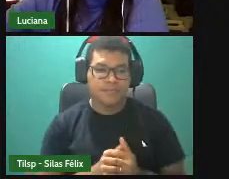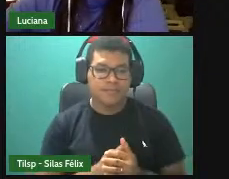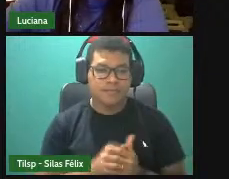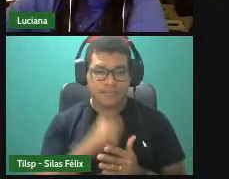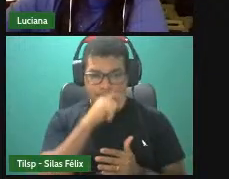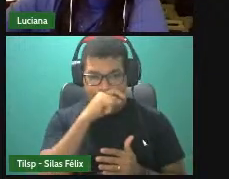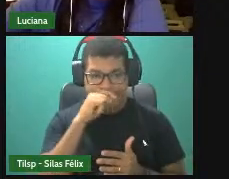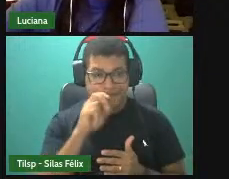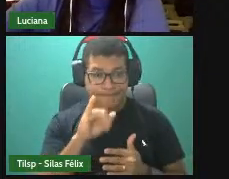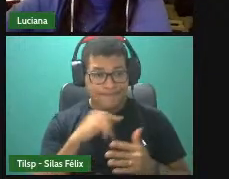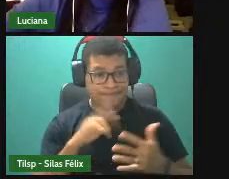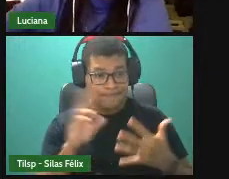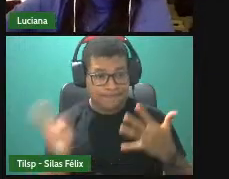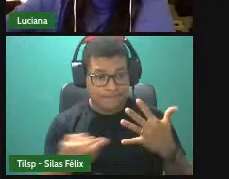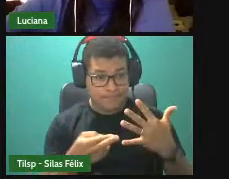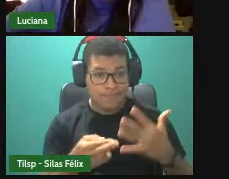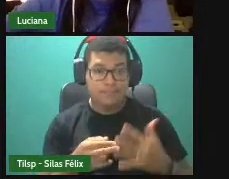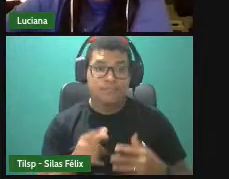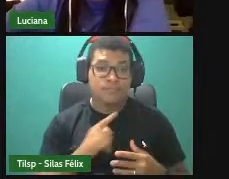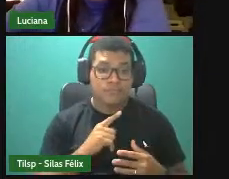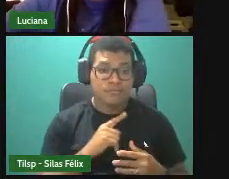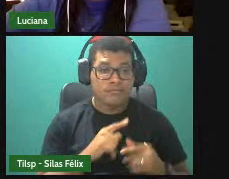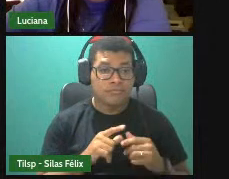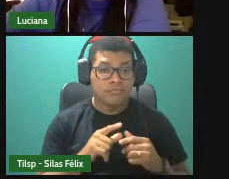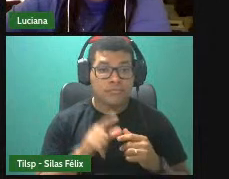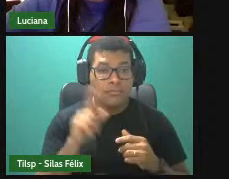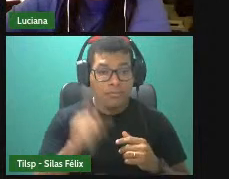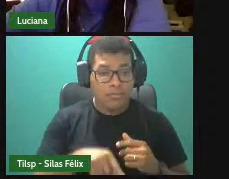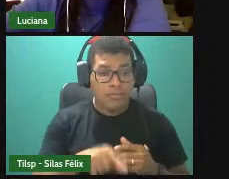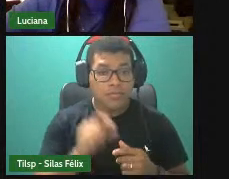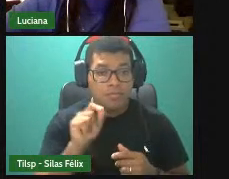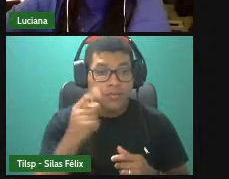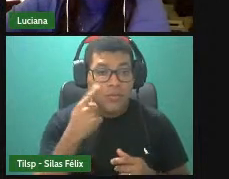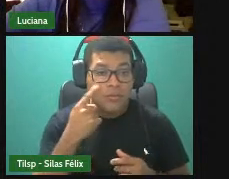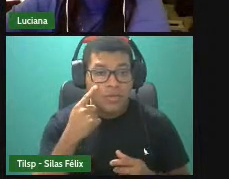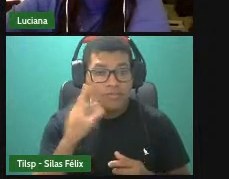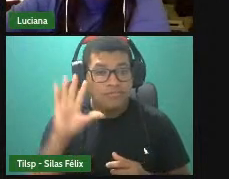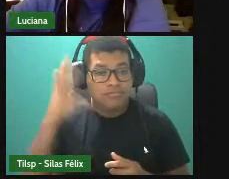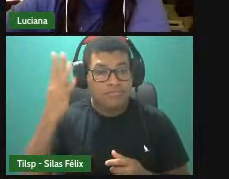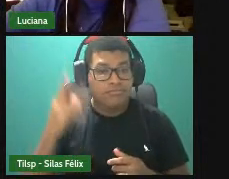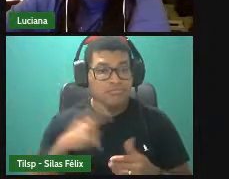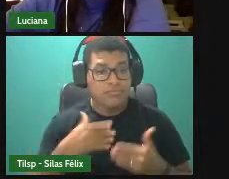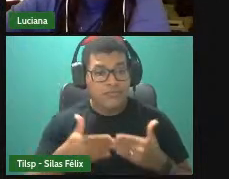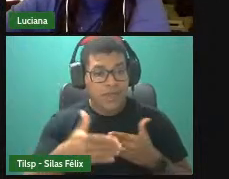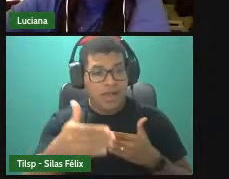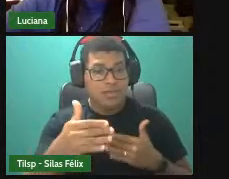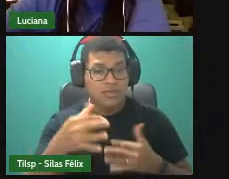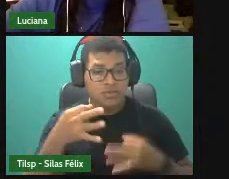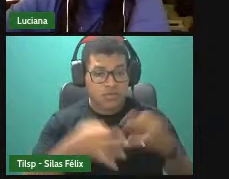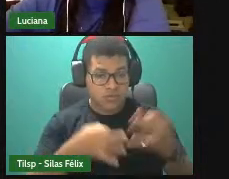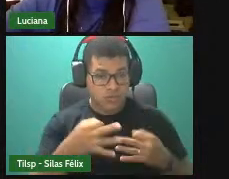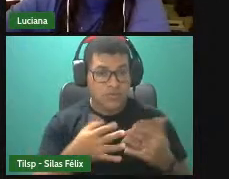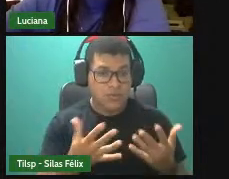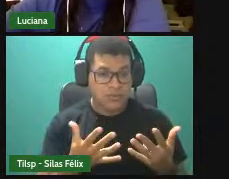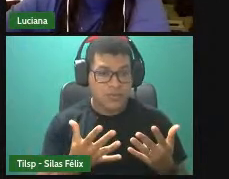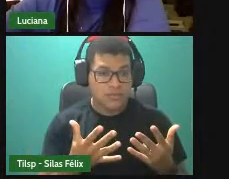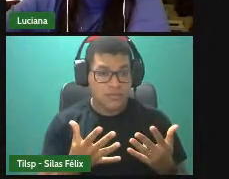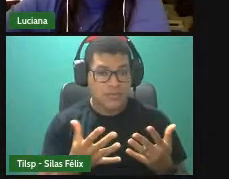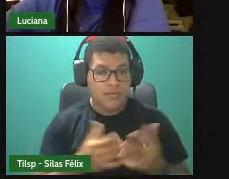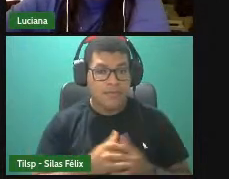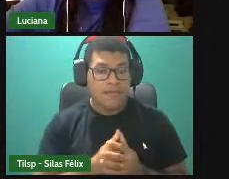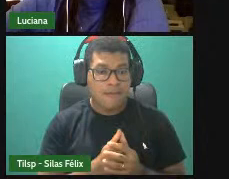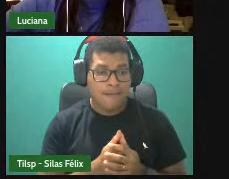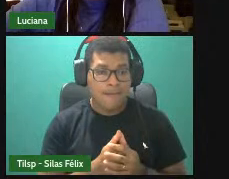Quando tem recurso, tem. Quando não tem, daí a sentença transita em julgado, após todos os recursos. E aí a pessoa, né,